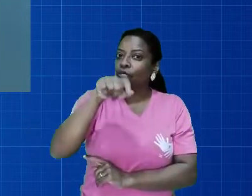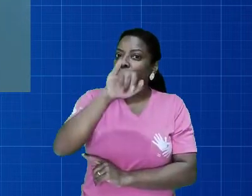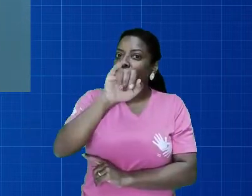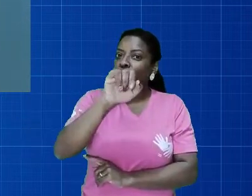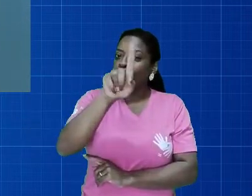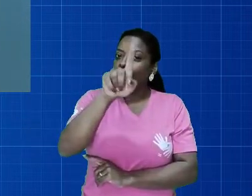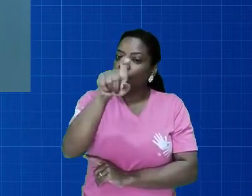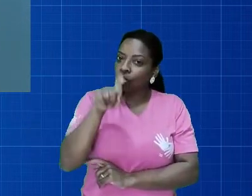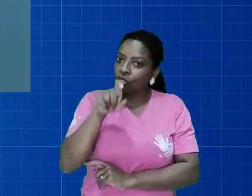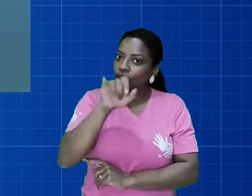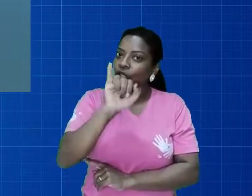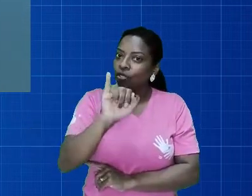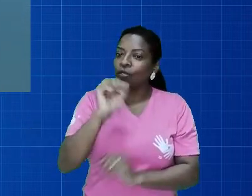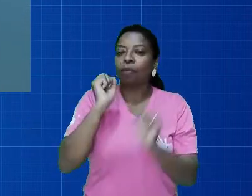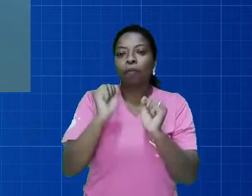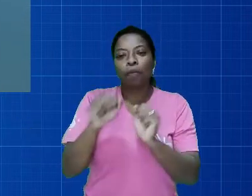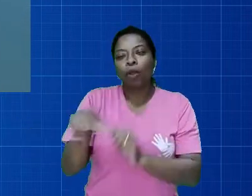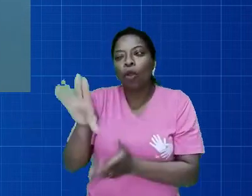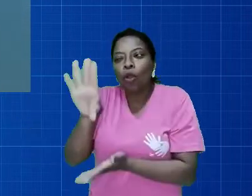uma serpente.